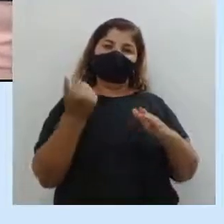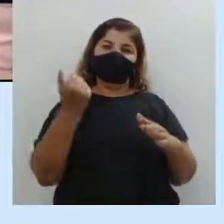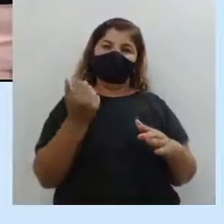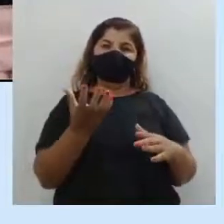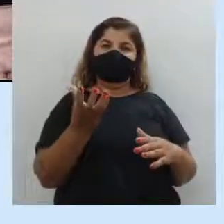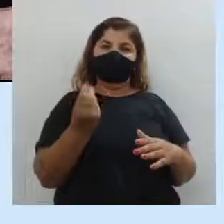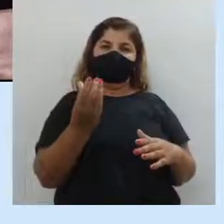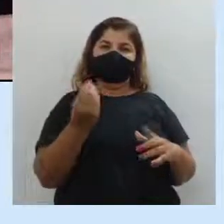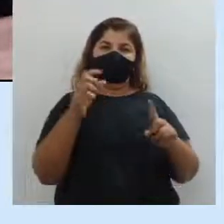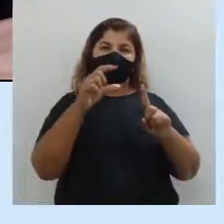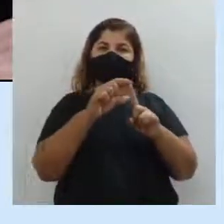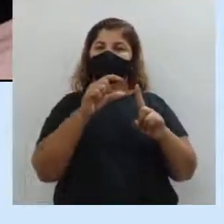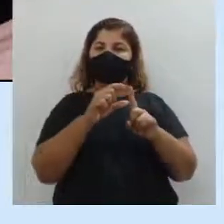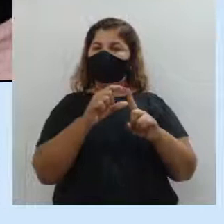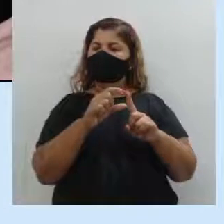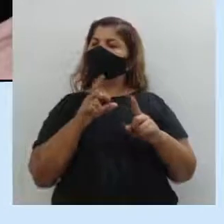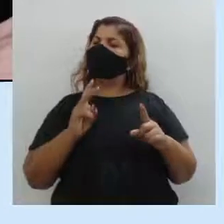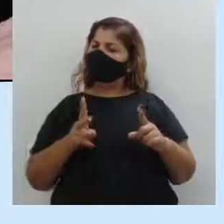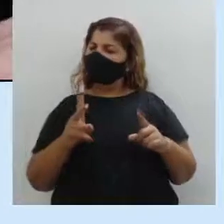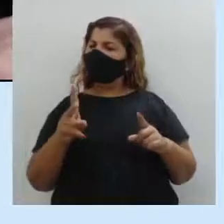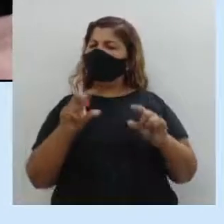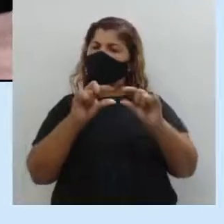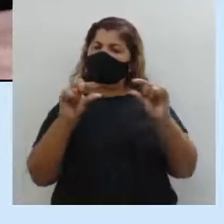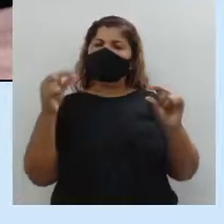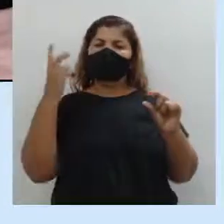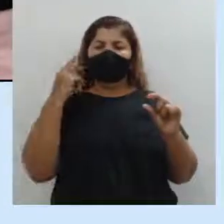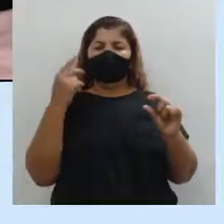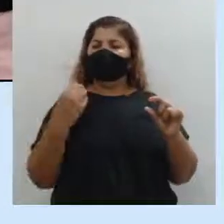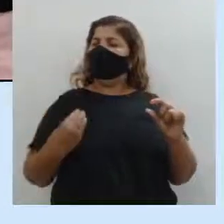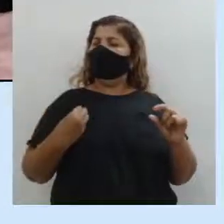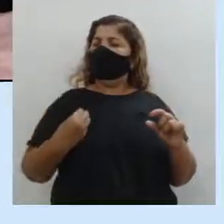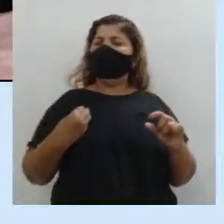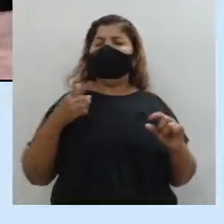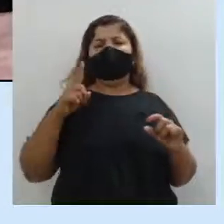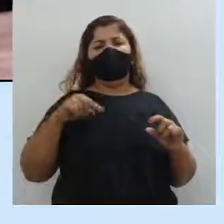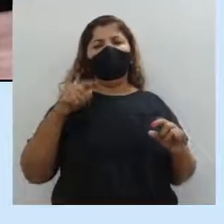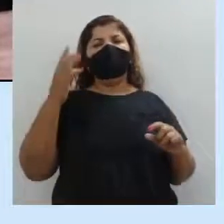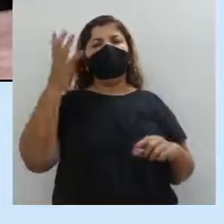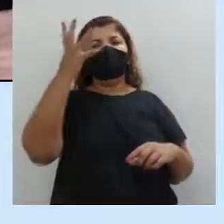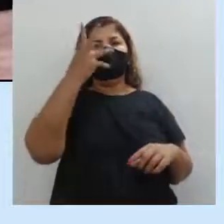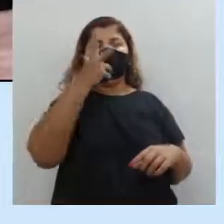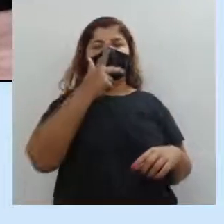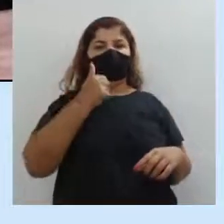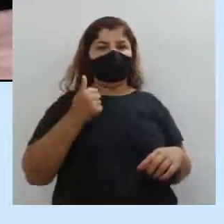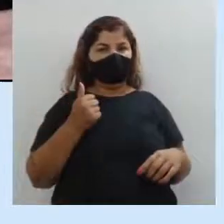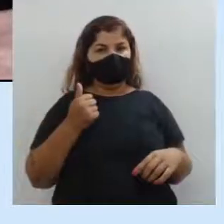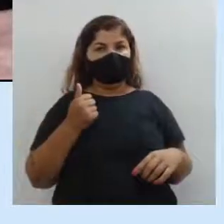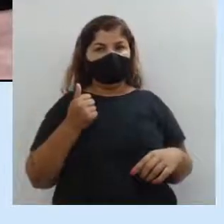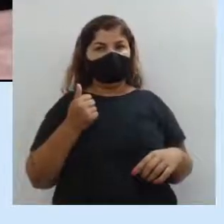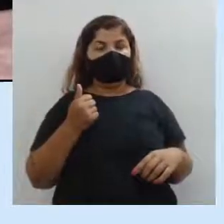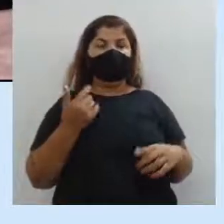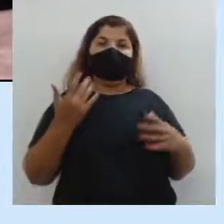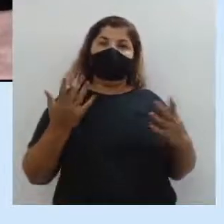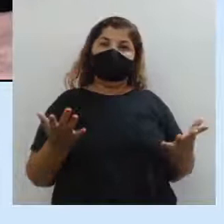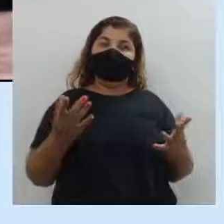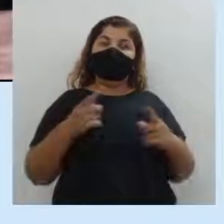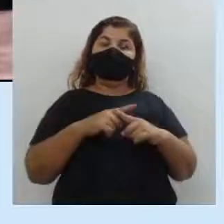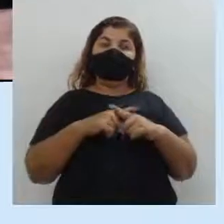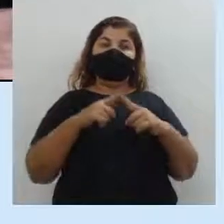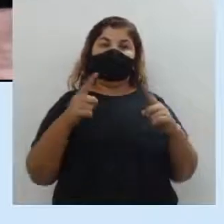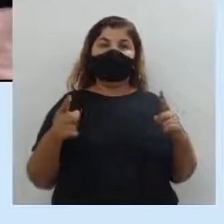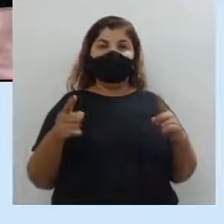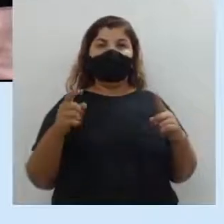e não haver prejuízo, né? A vida é bonita. Entendeu? Só que quando